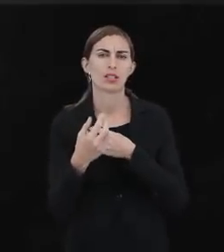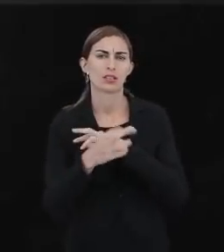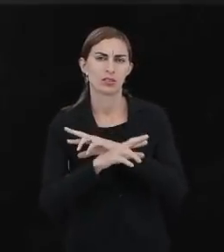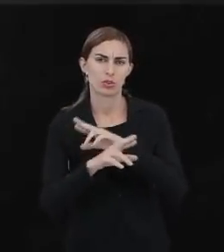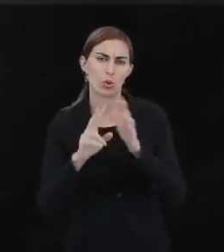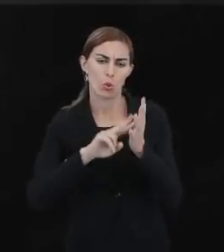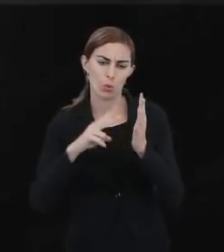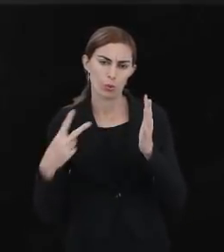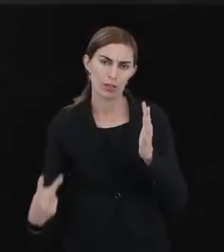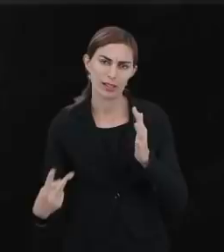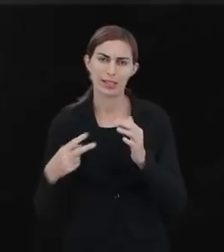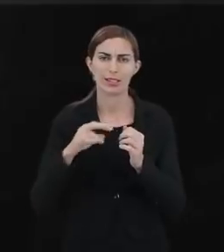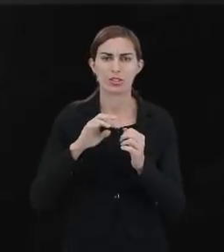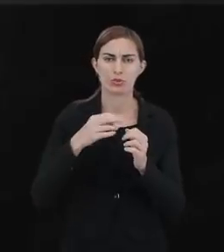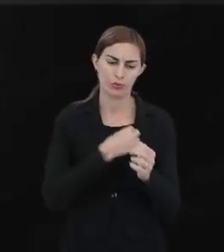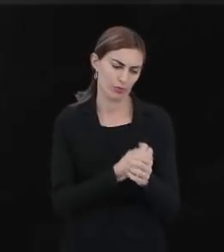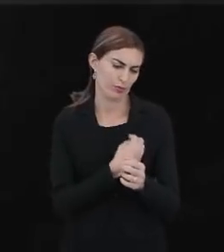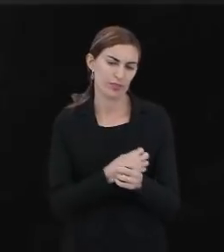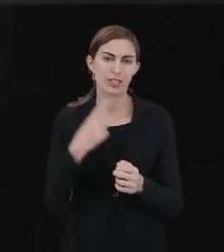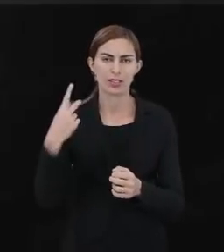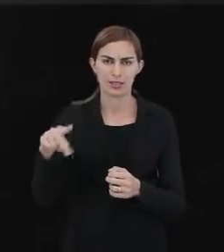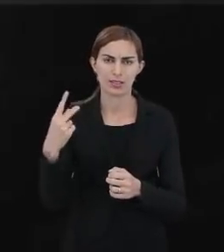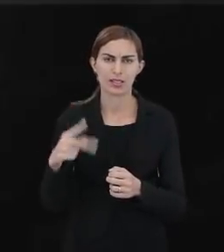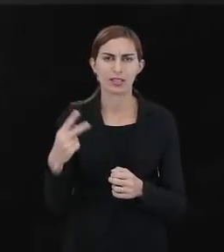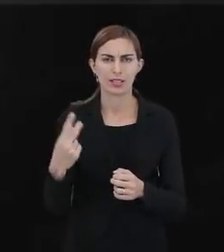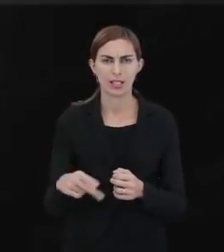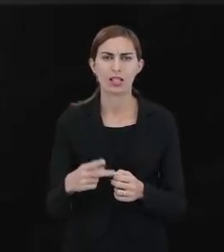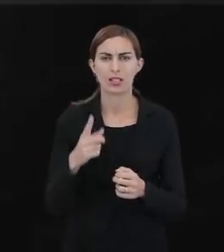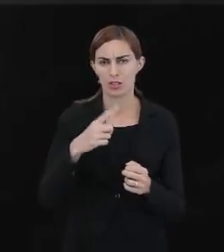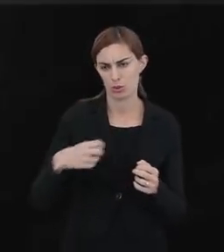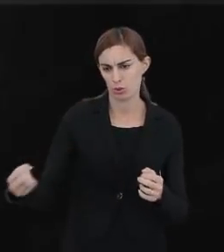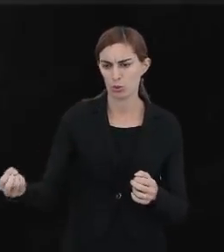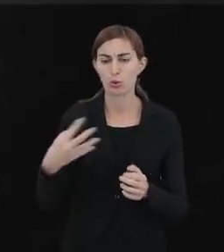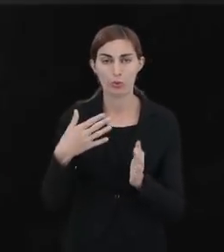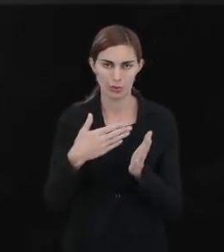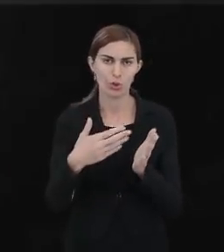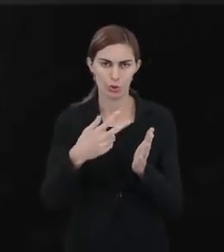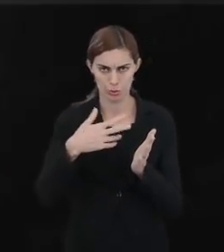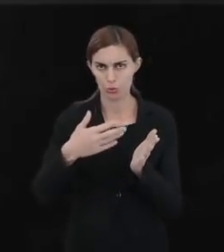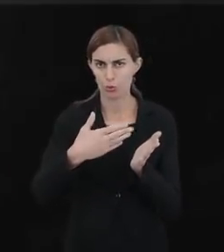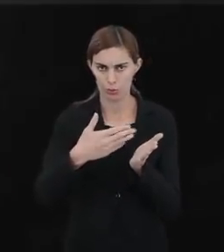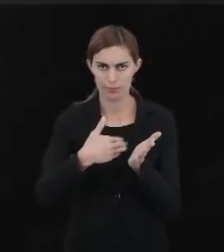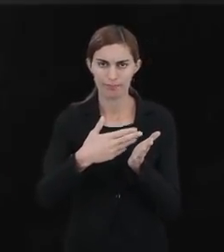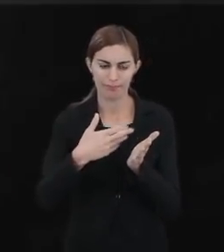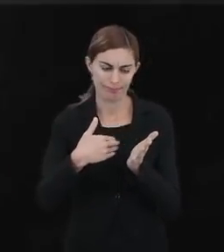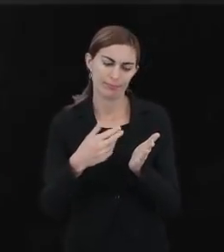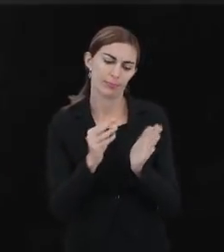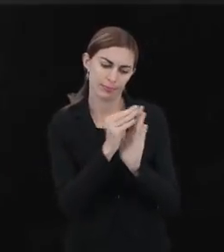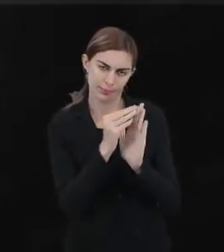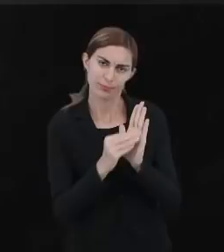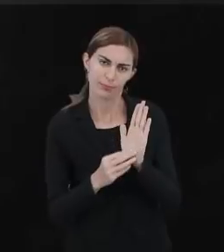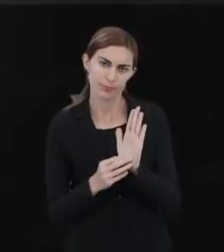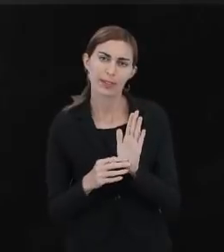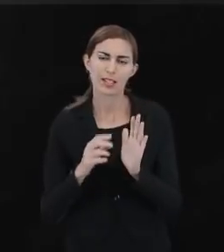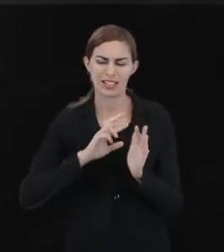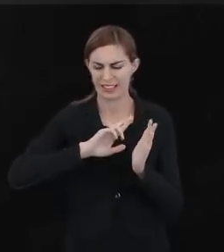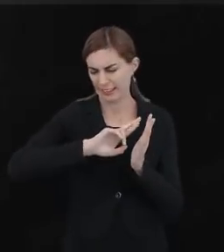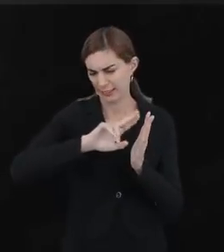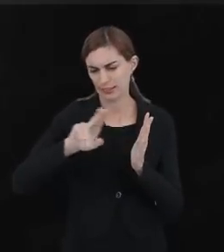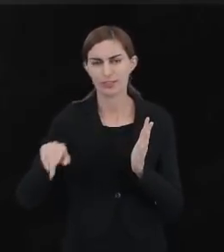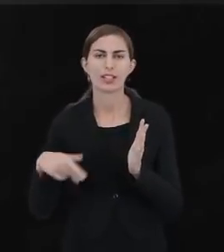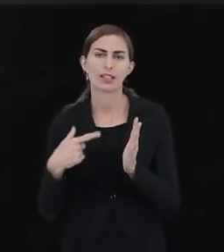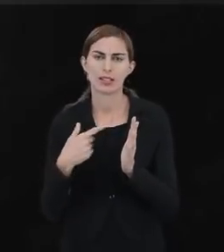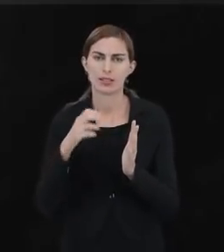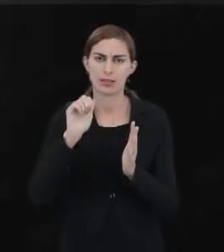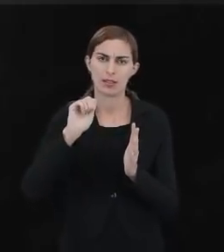do contexto da vencedora anos no novo caderno nosso no processo várias